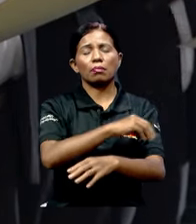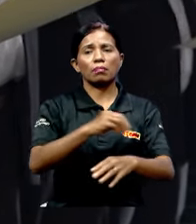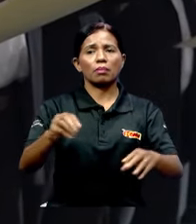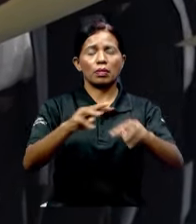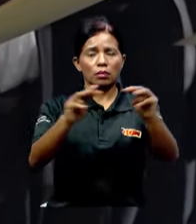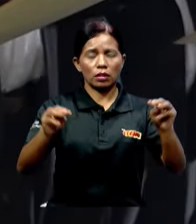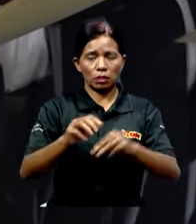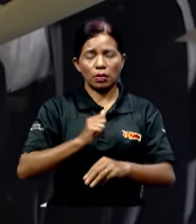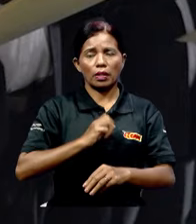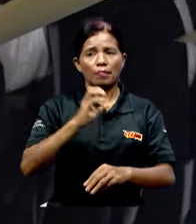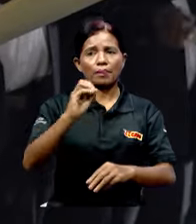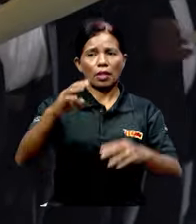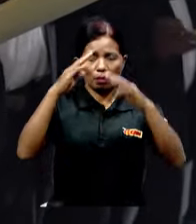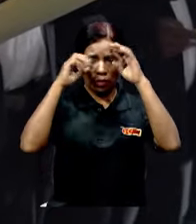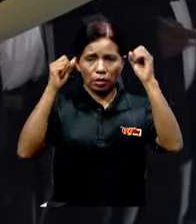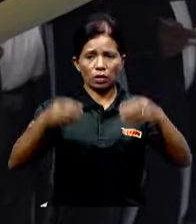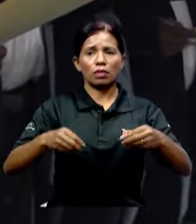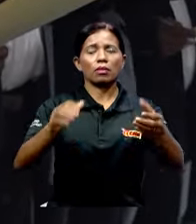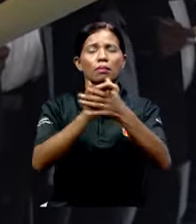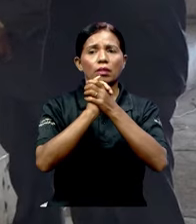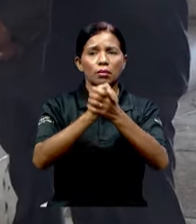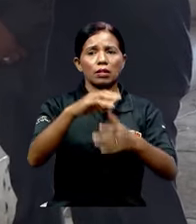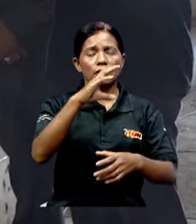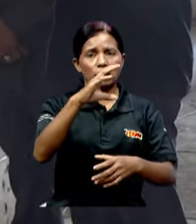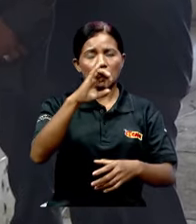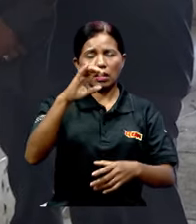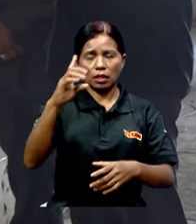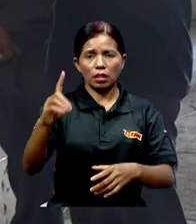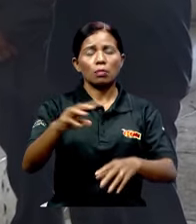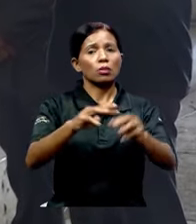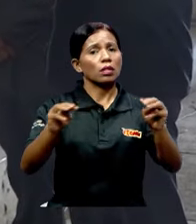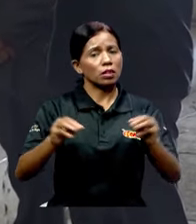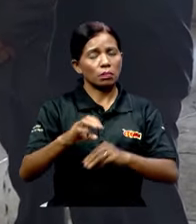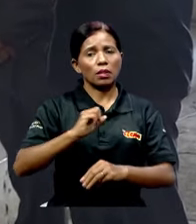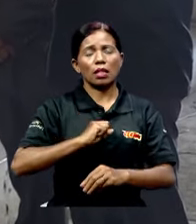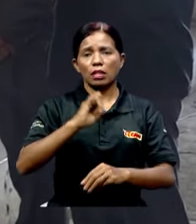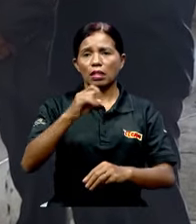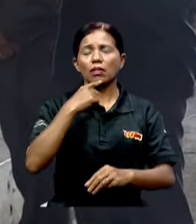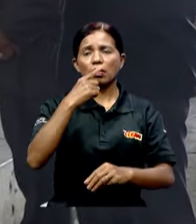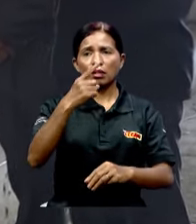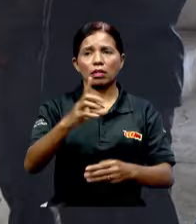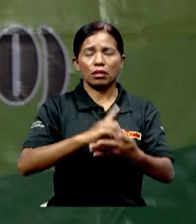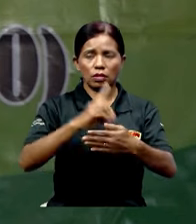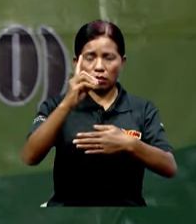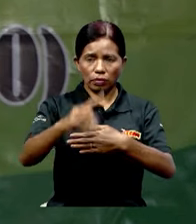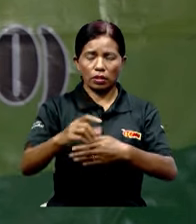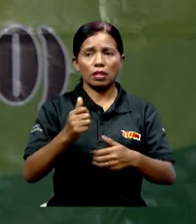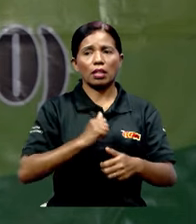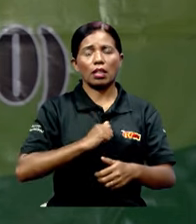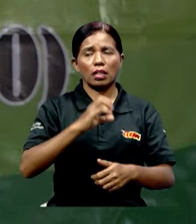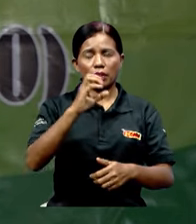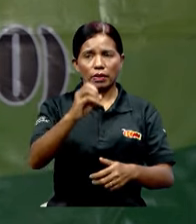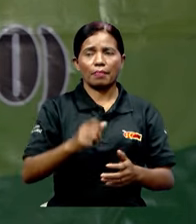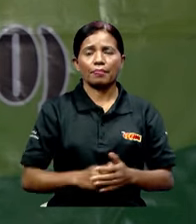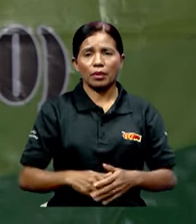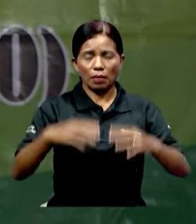A foi em posse, presidente, congratula a estrutura CCI Município Enaro. Não encoraja na fatem a tu serviço macas, onde desenvolve a Enaro. Aneva, presidente